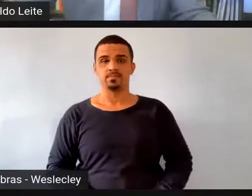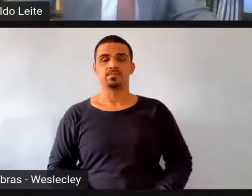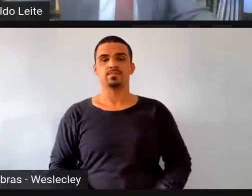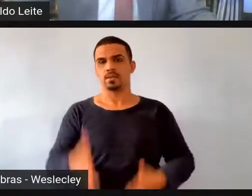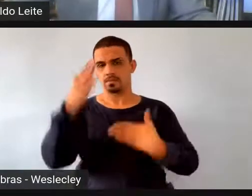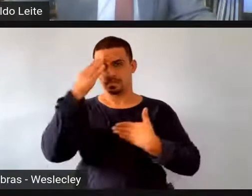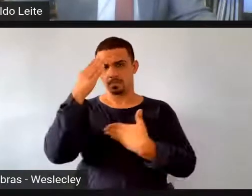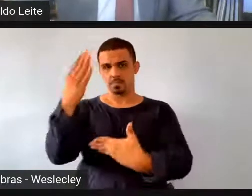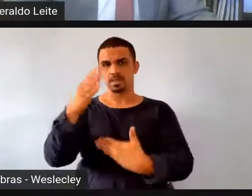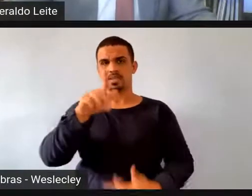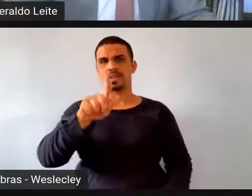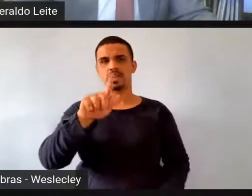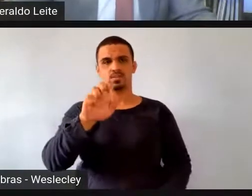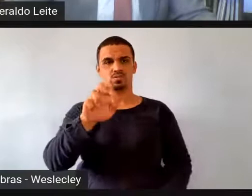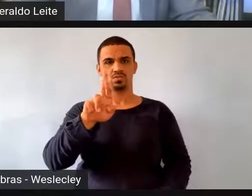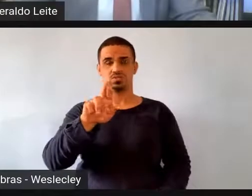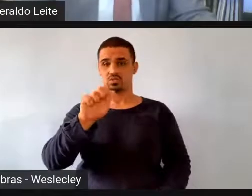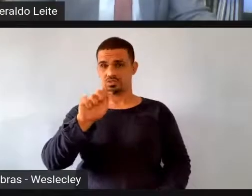Geraldo.